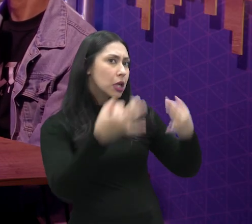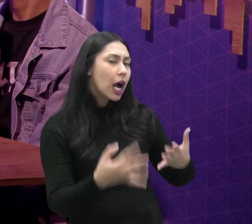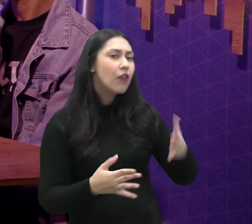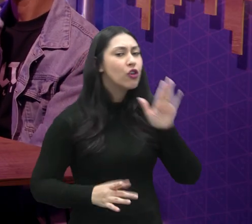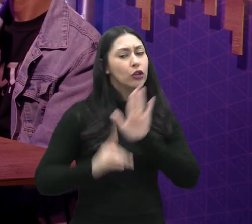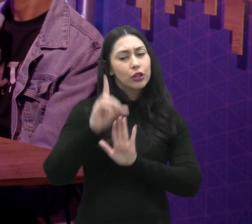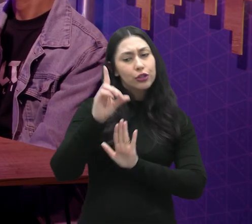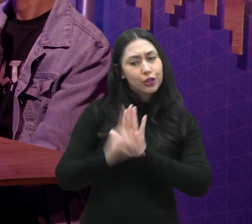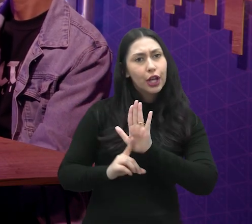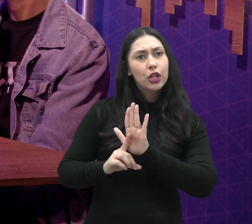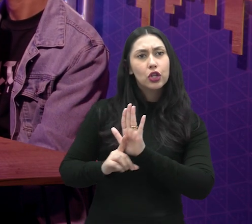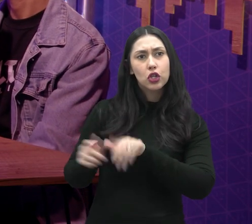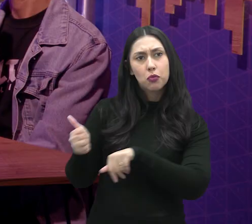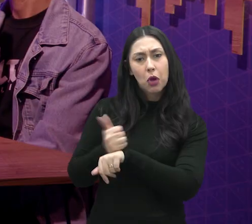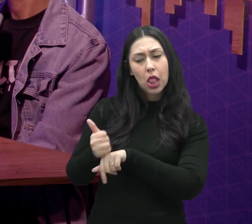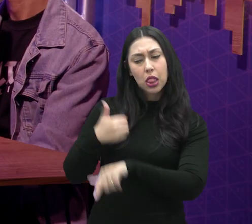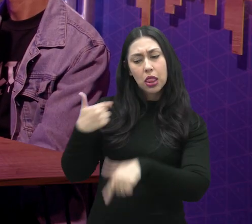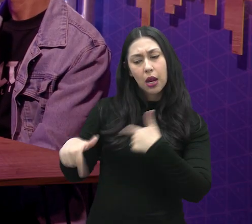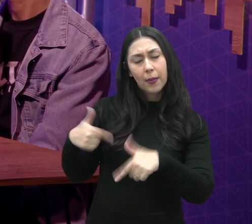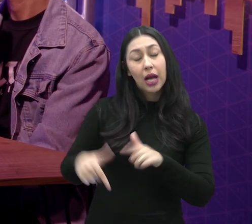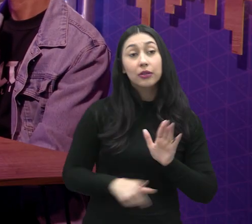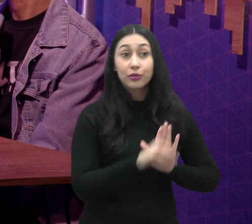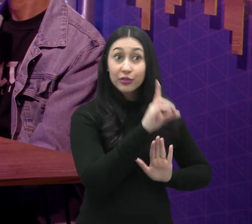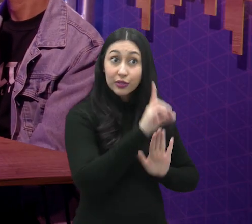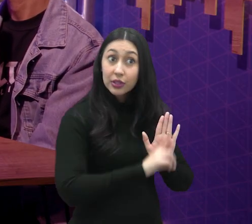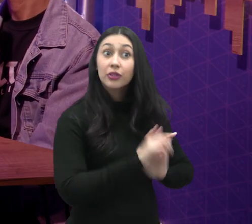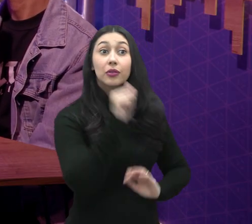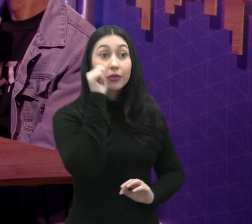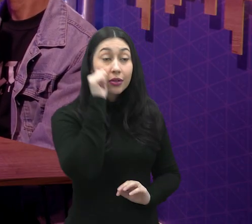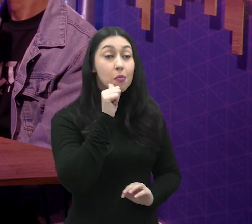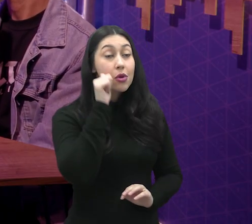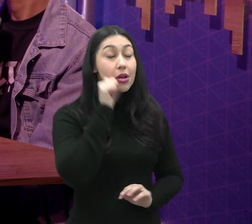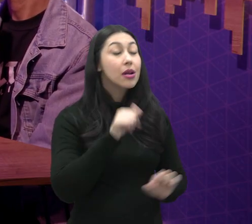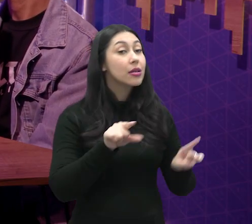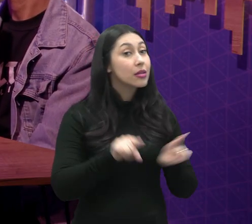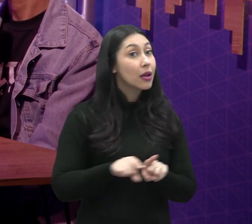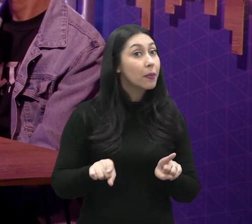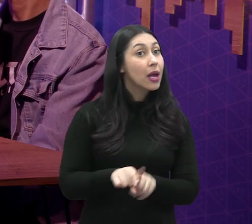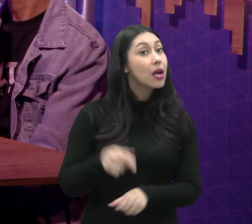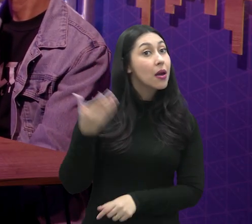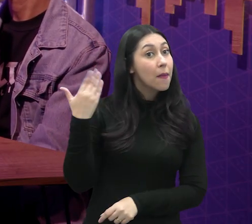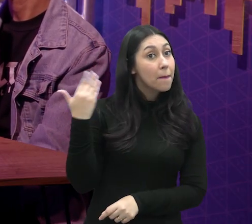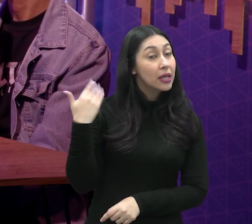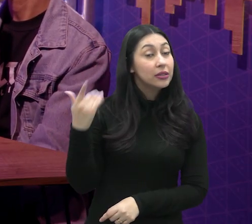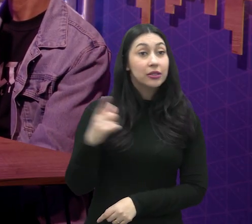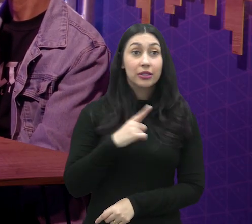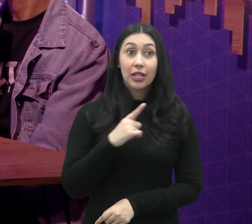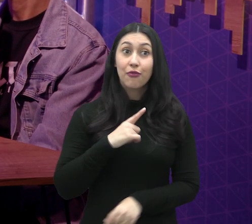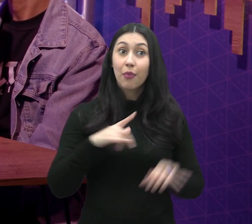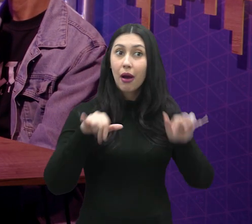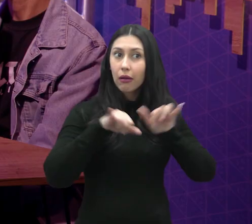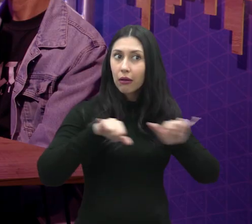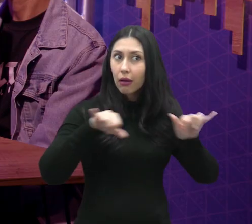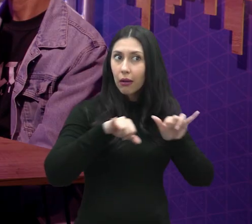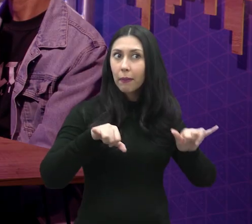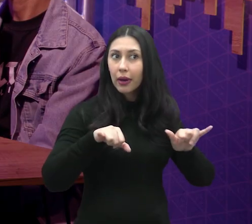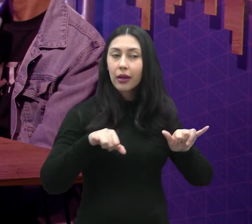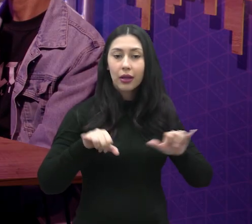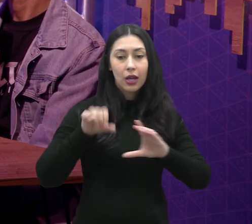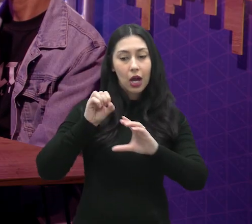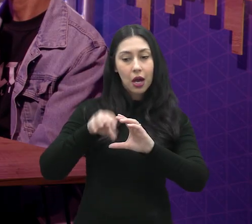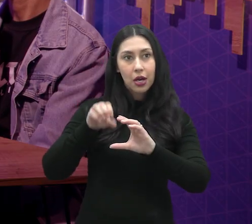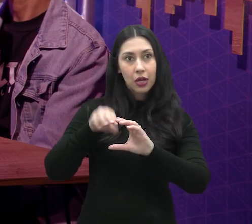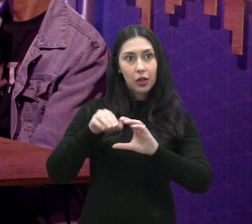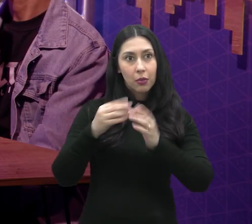direitos trabalhistas, né? Direitos da mulher, inclusive. Na época, teve uma campanha na novela, né, que foi uma parceria da Rede